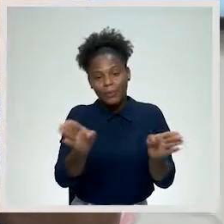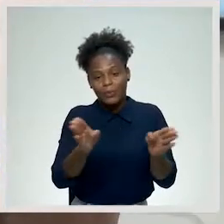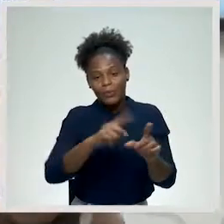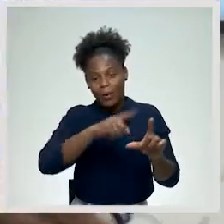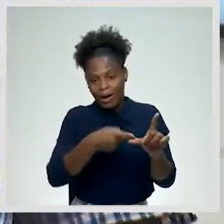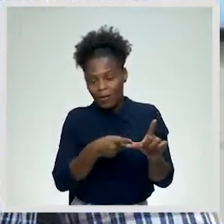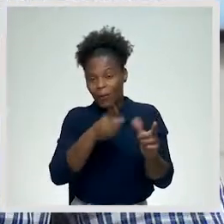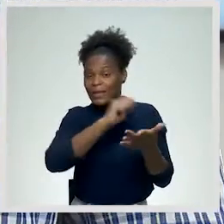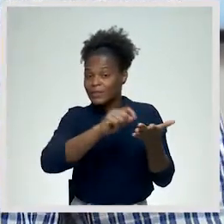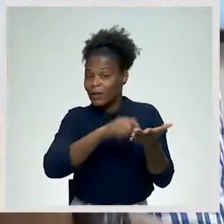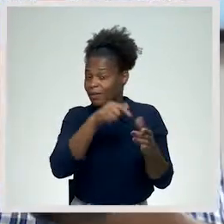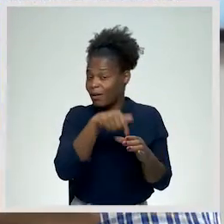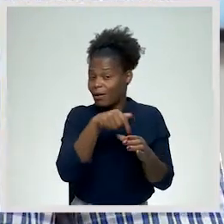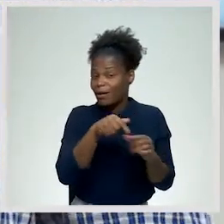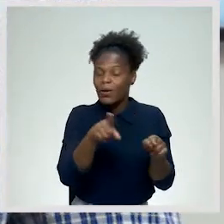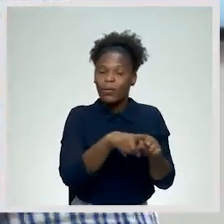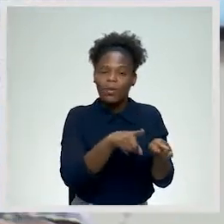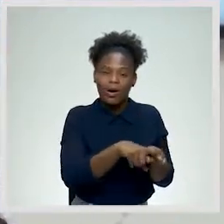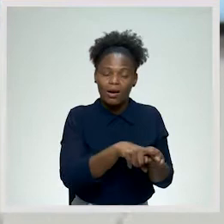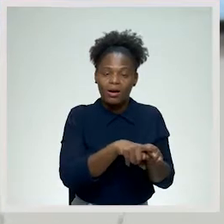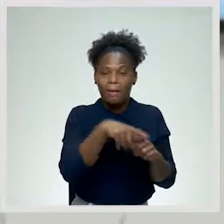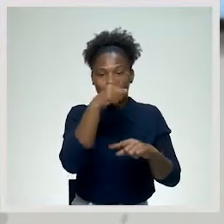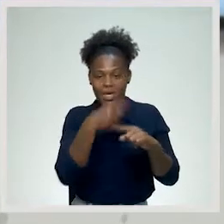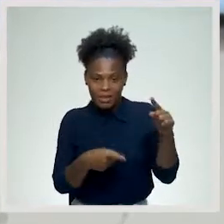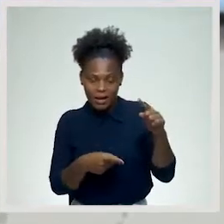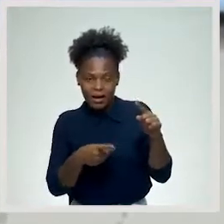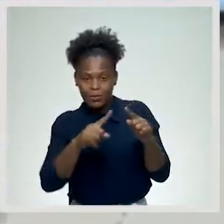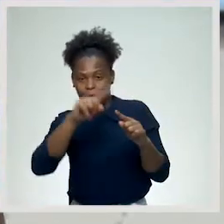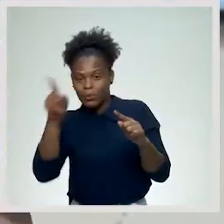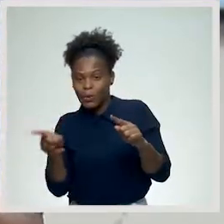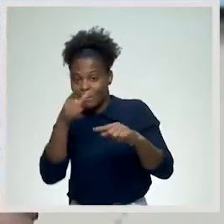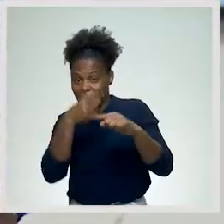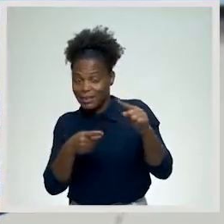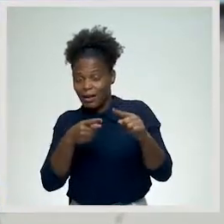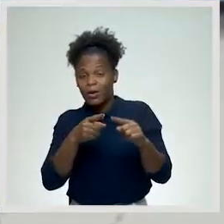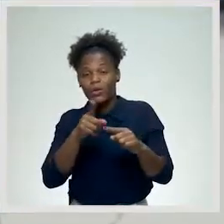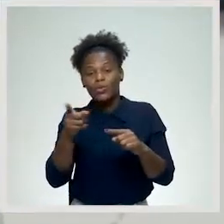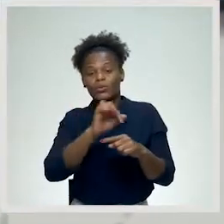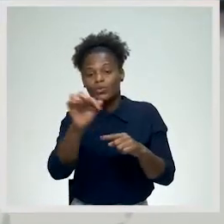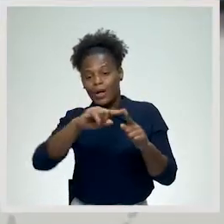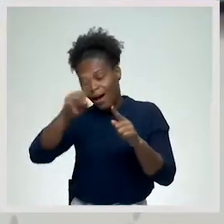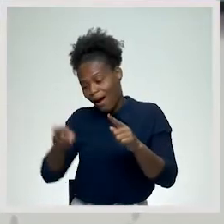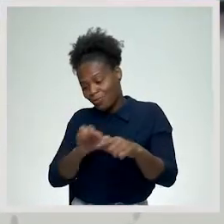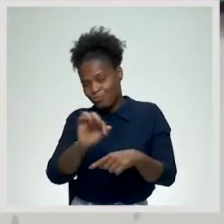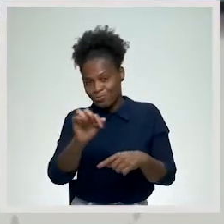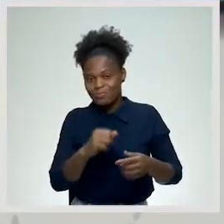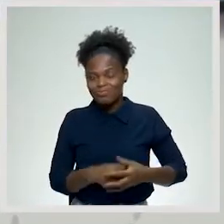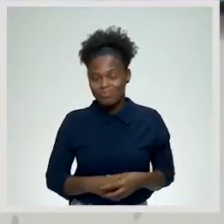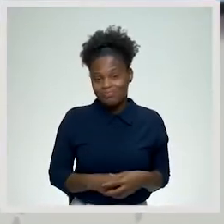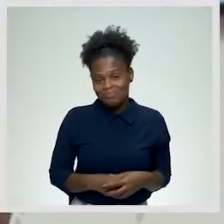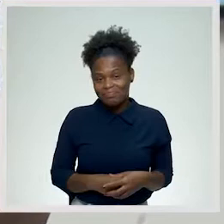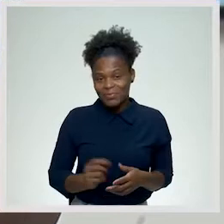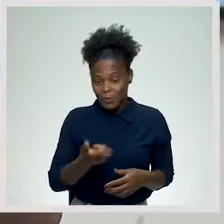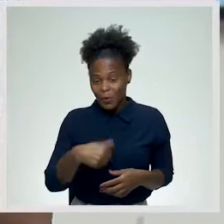ângulo inscrito é igual a metade da amplitude do seu arco correspondente. Nós